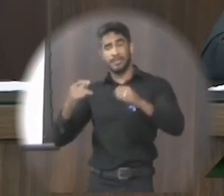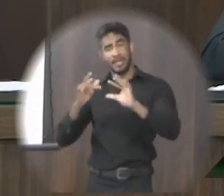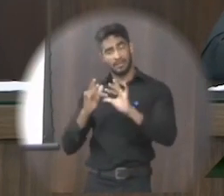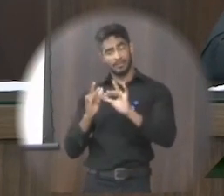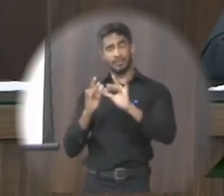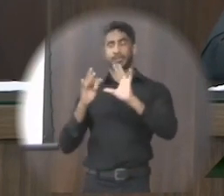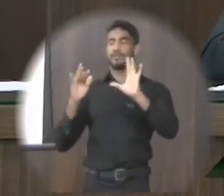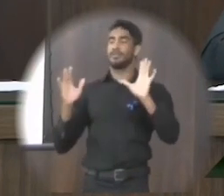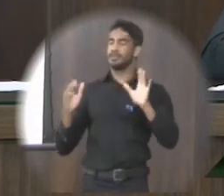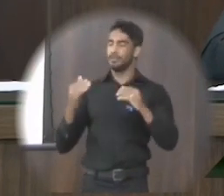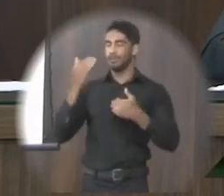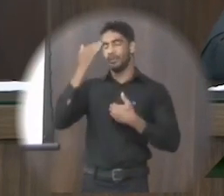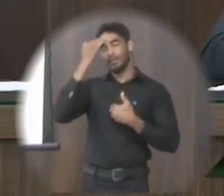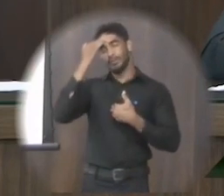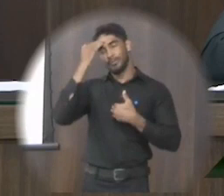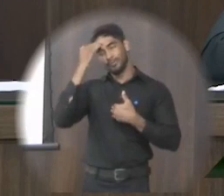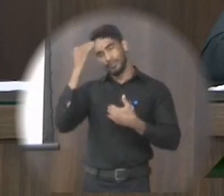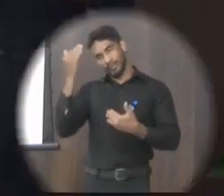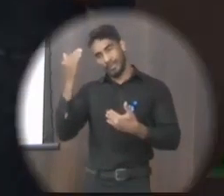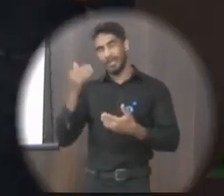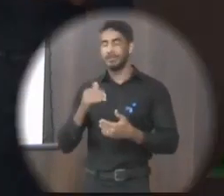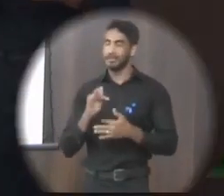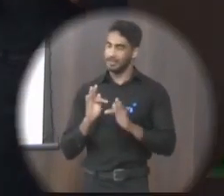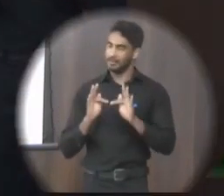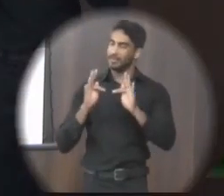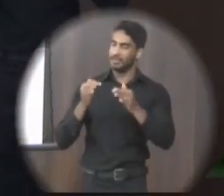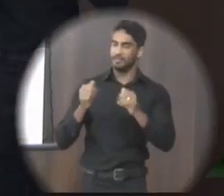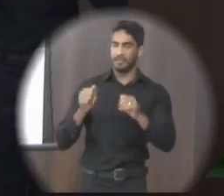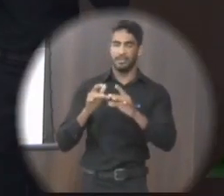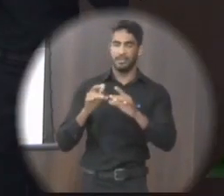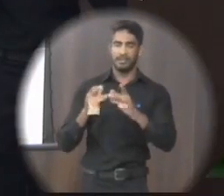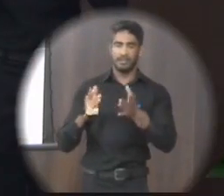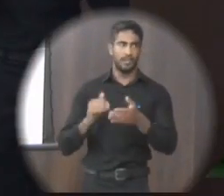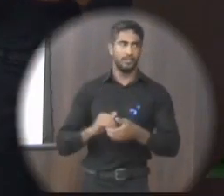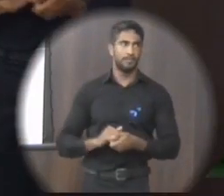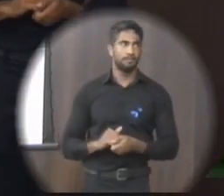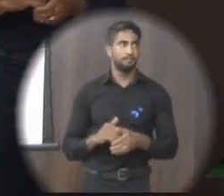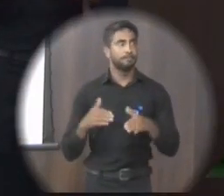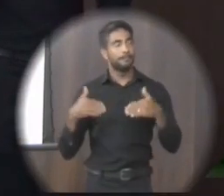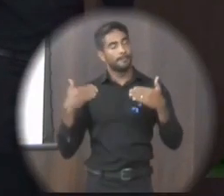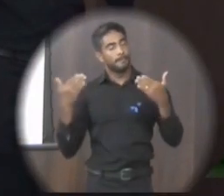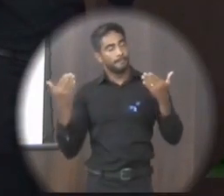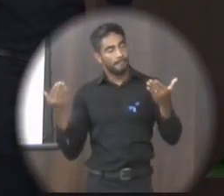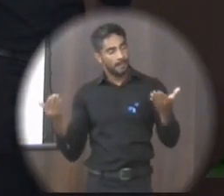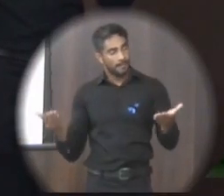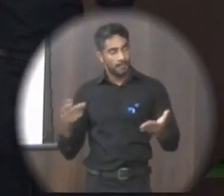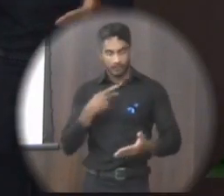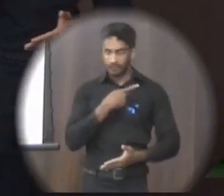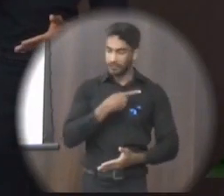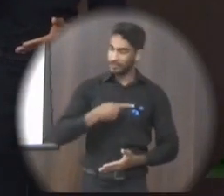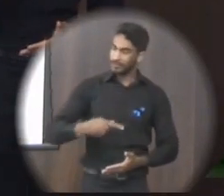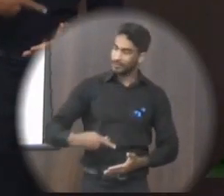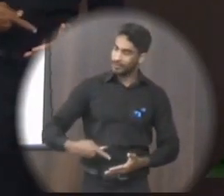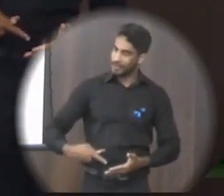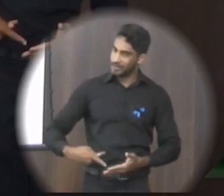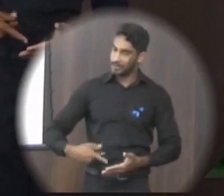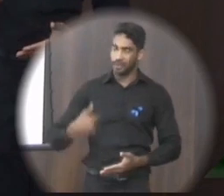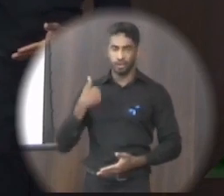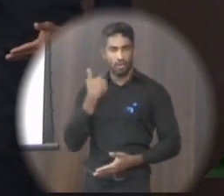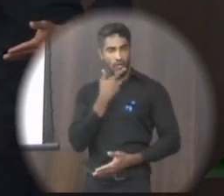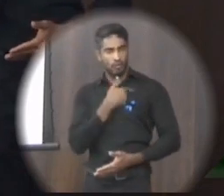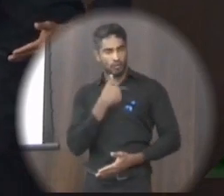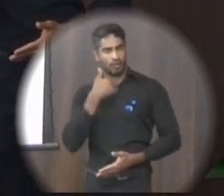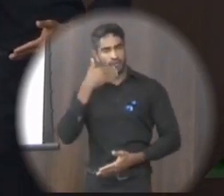bom? Muito obrigado. Se eu quiser fazer as considerações finais, pode ficar à vontade. Bom, senhores, senhor presidente, nós